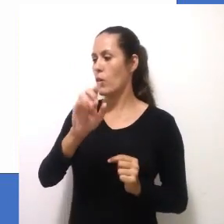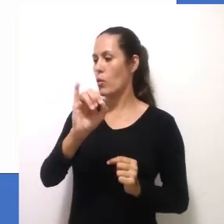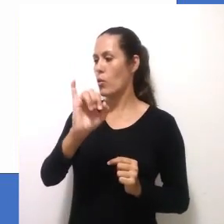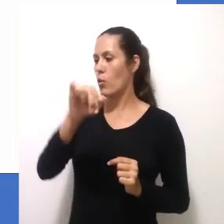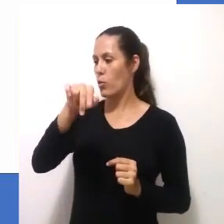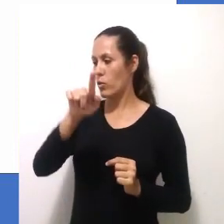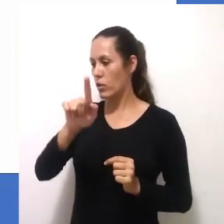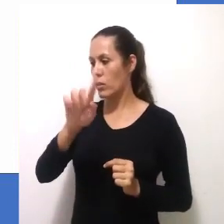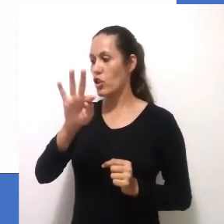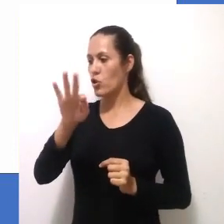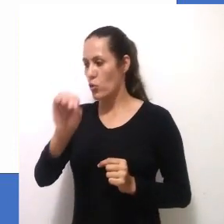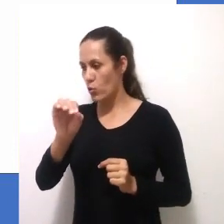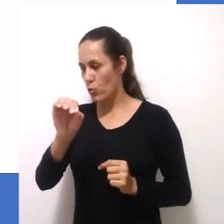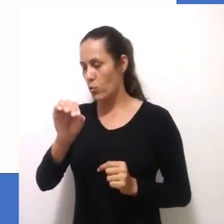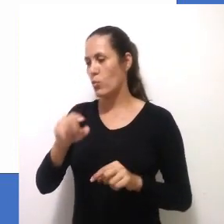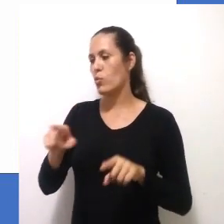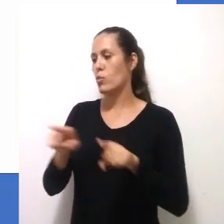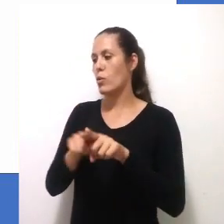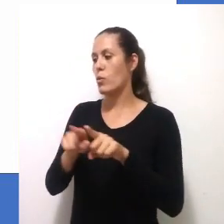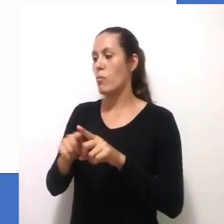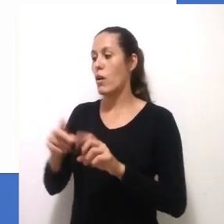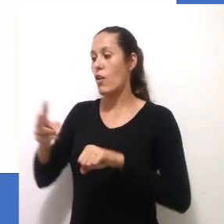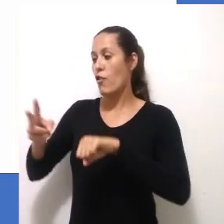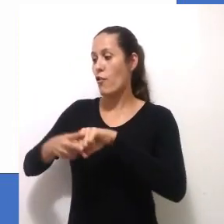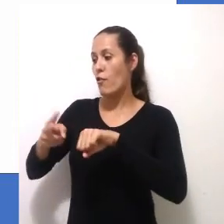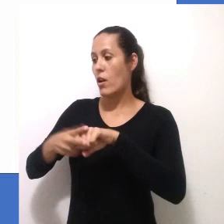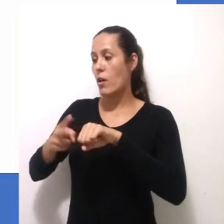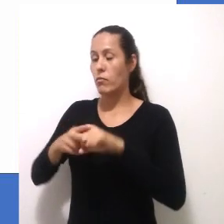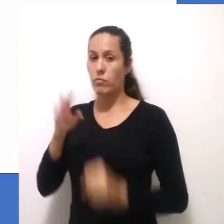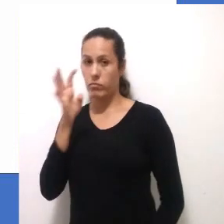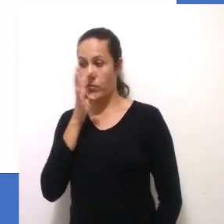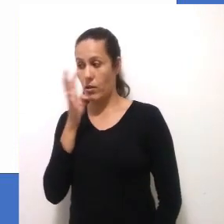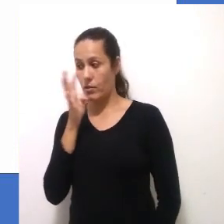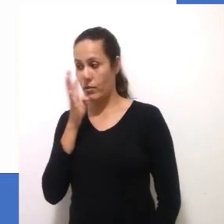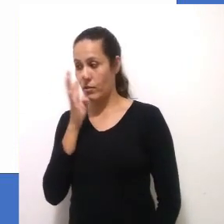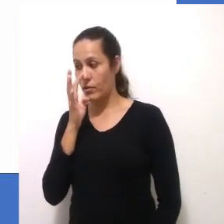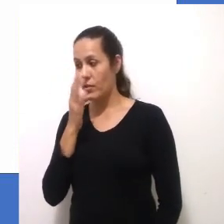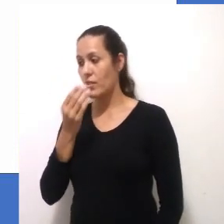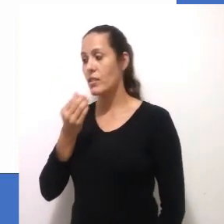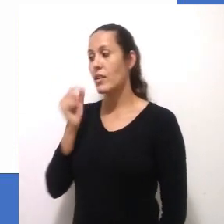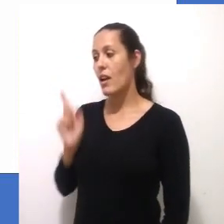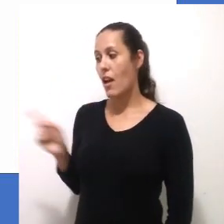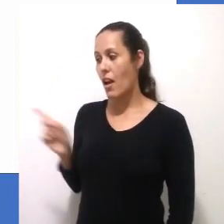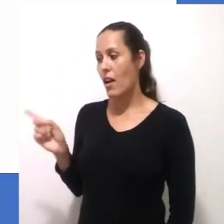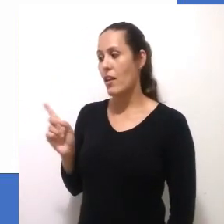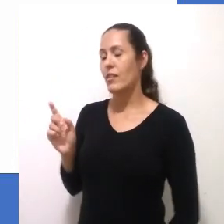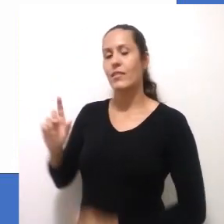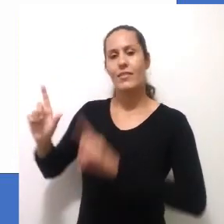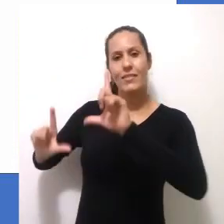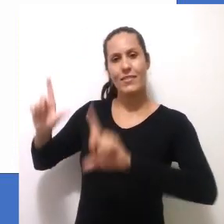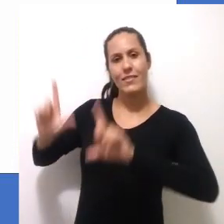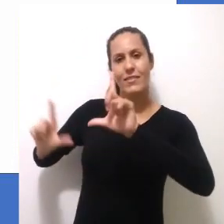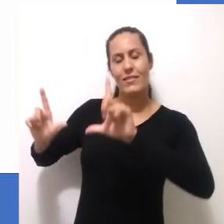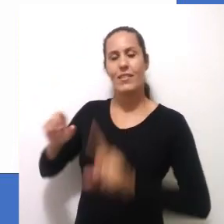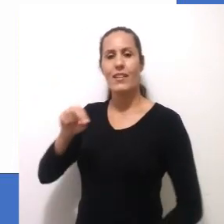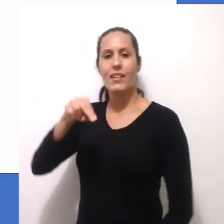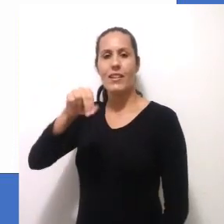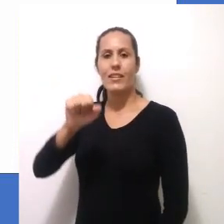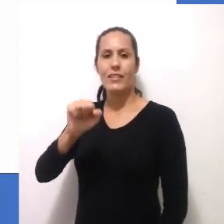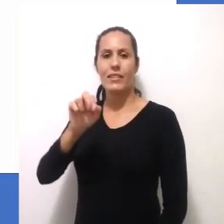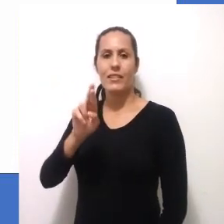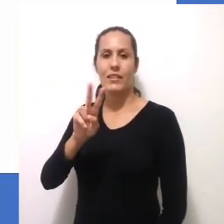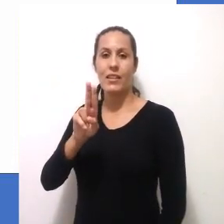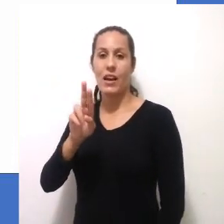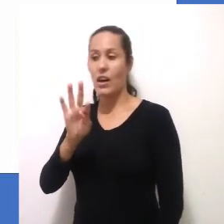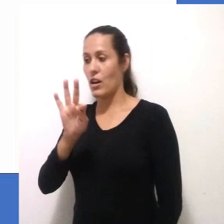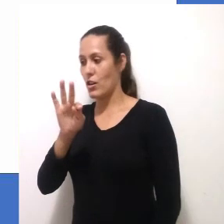to, o verbo também watch, que é assistir, Naruto, que é o que a gente vai assistir, e a